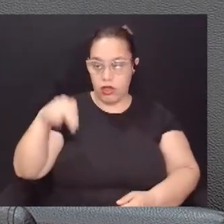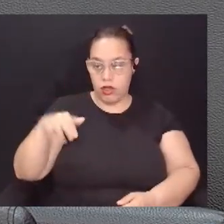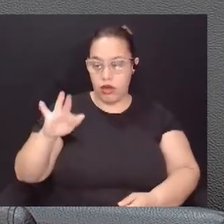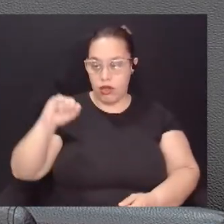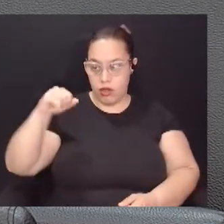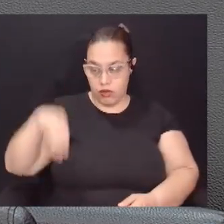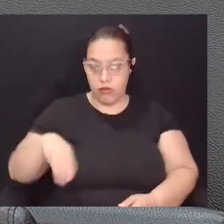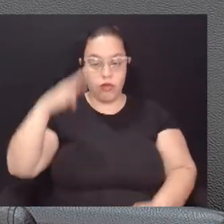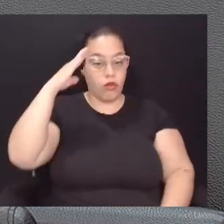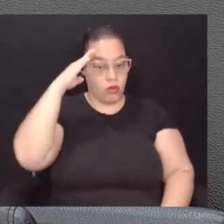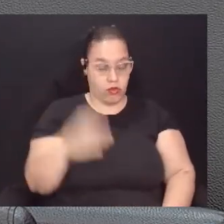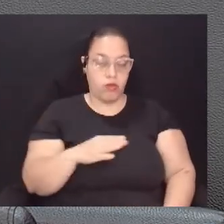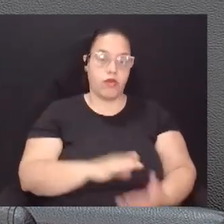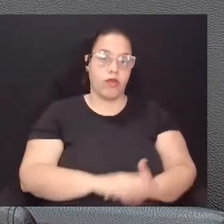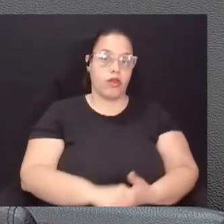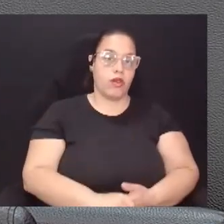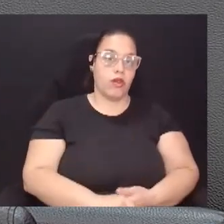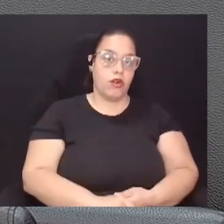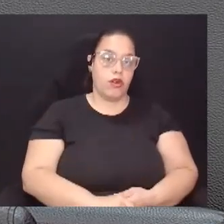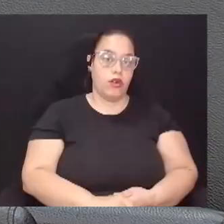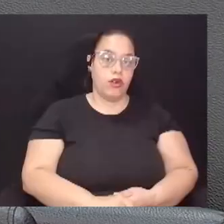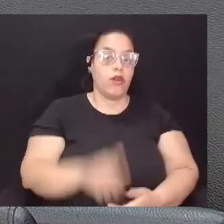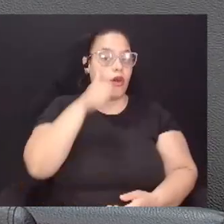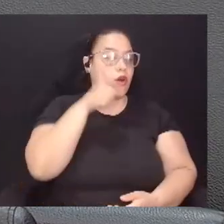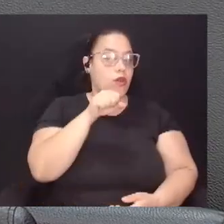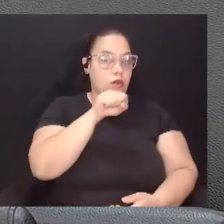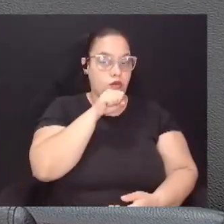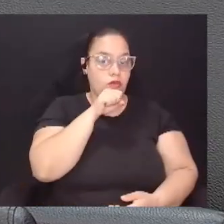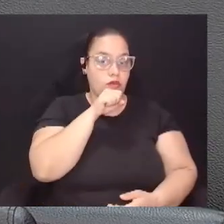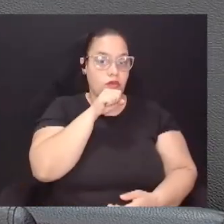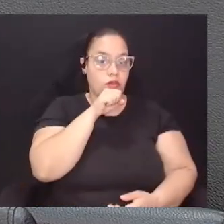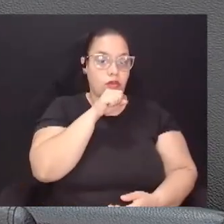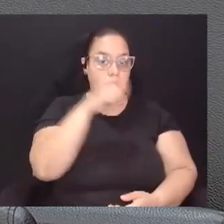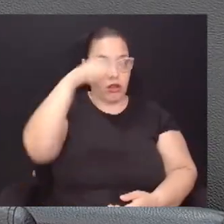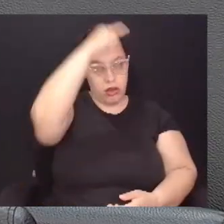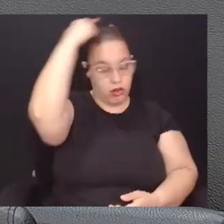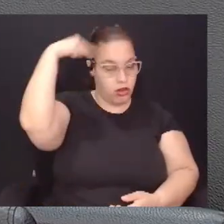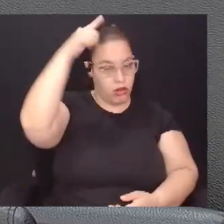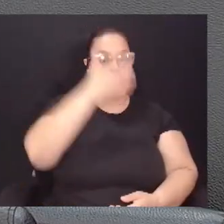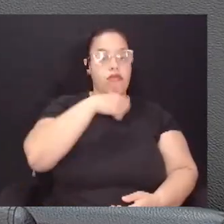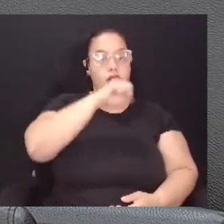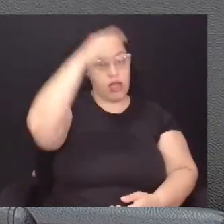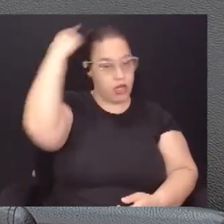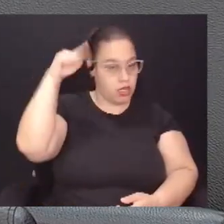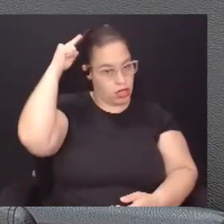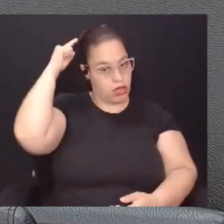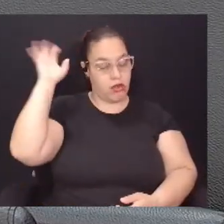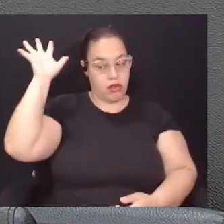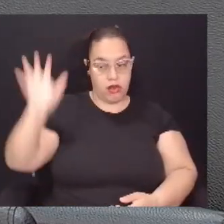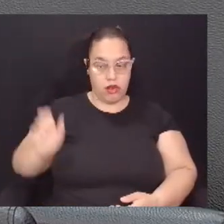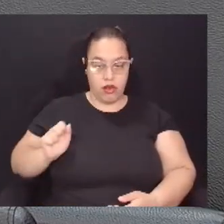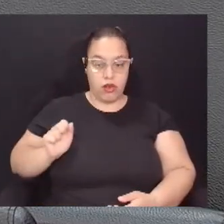na Bahia, reúne principalmente, né, as mães de santo de religiões matriz africana, os pais de santo também, e que